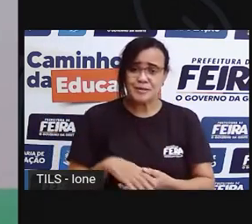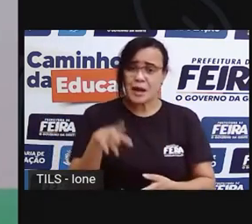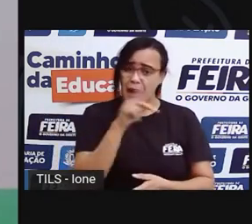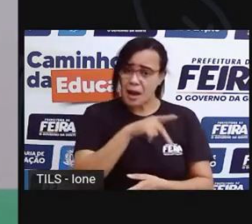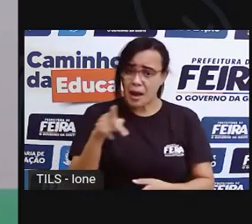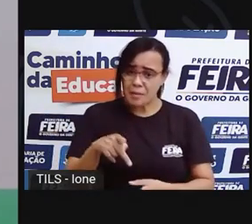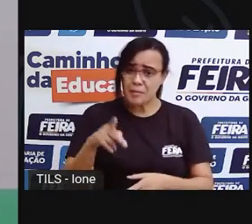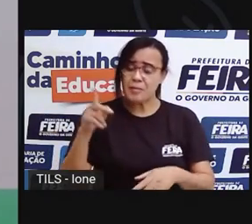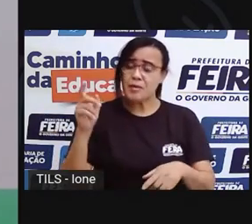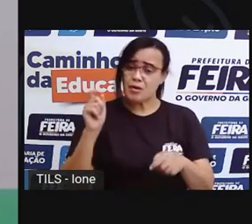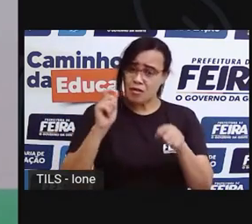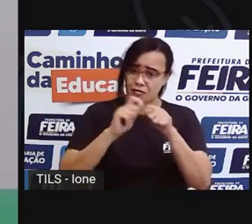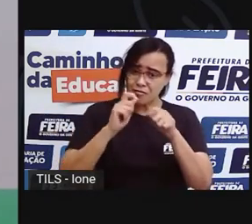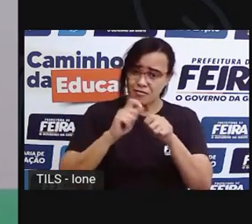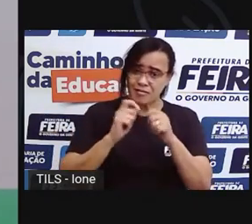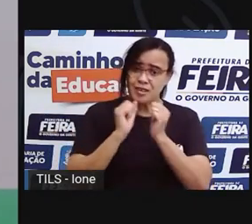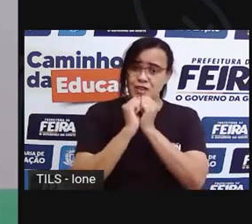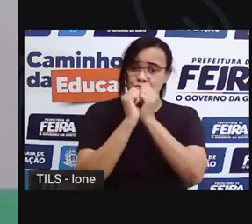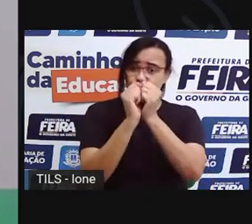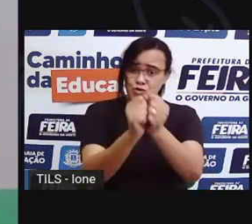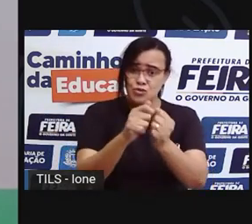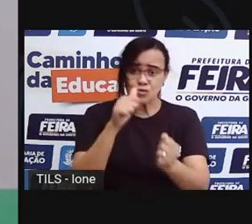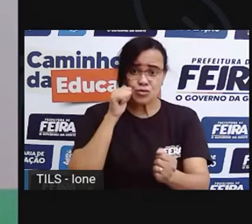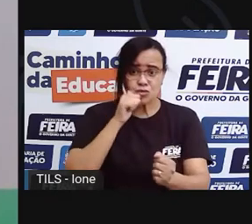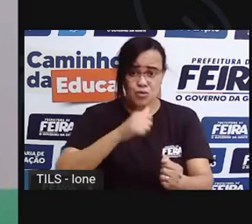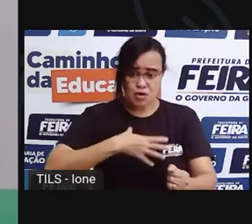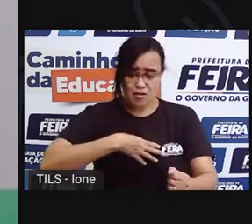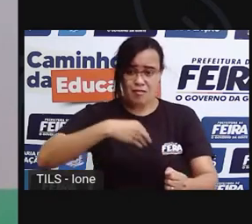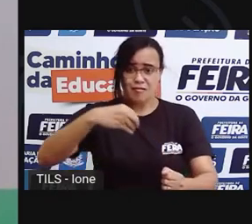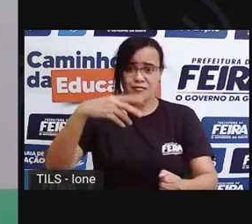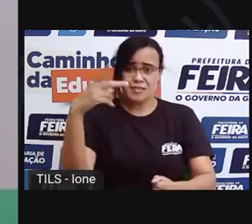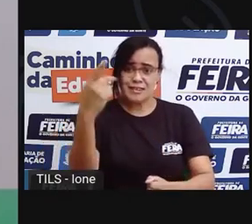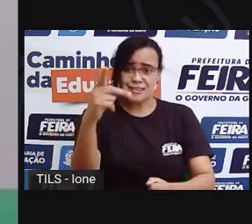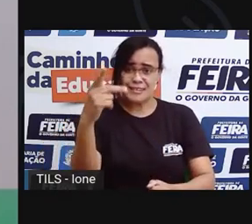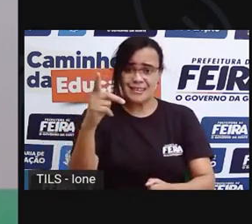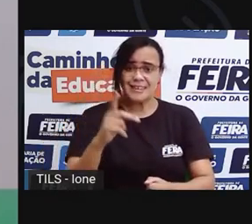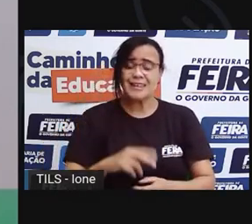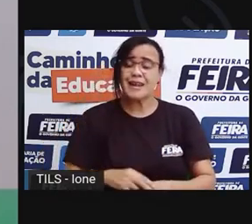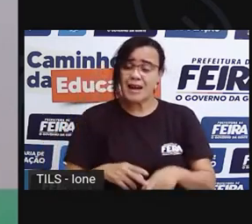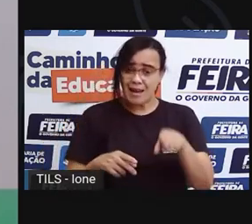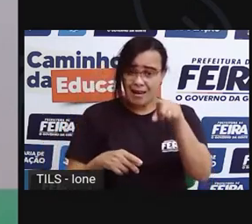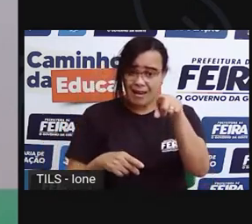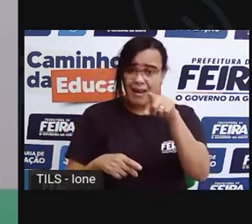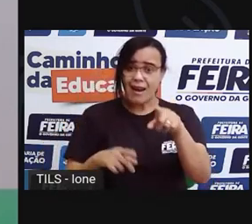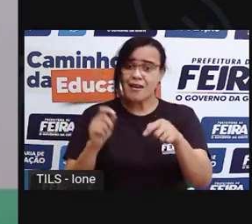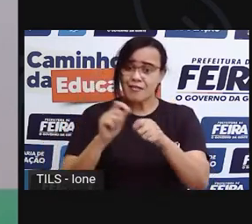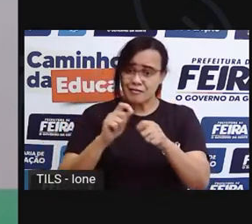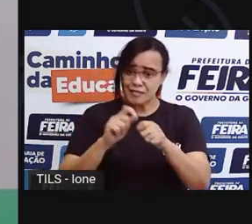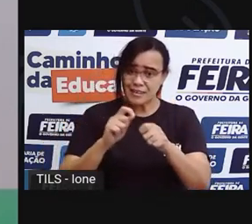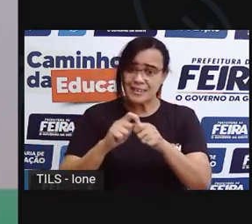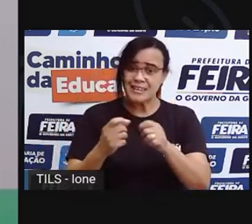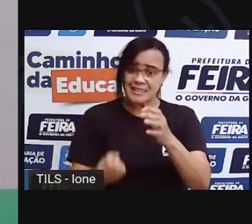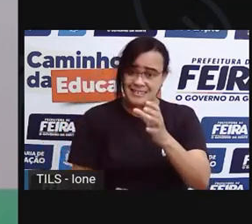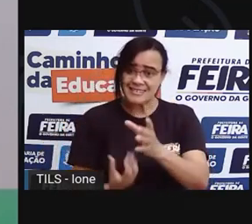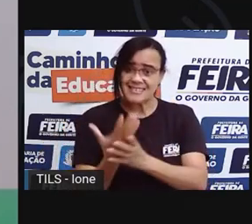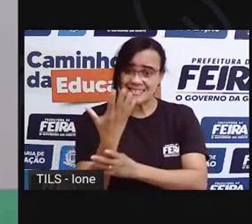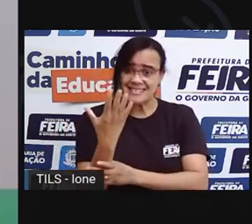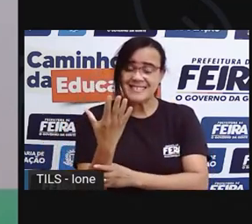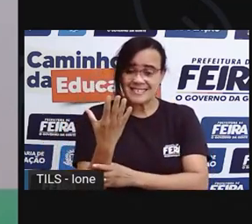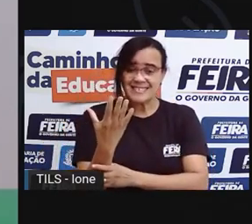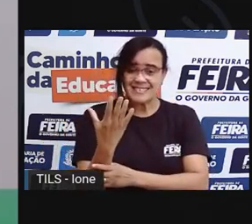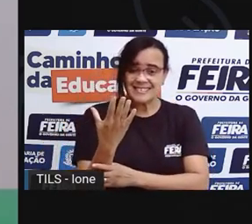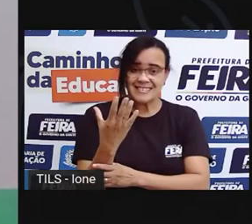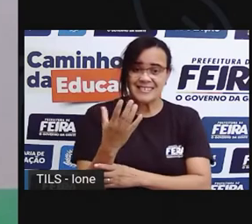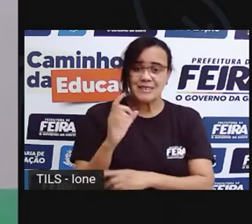filha. Olha só. Prova, o que é isso? Ela construiu, nós construímos um labirinto, ó. Uma bola